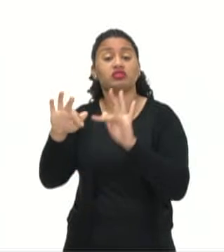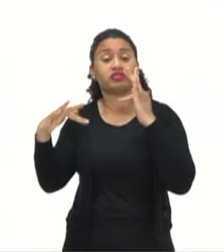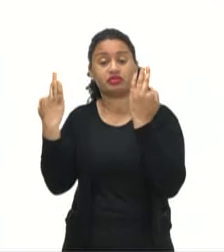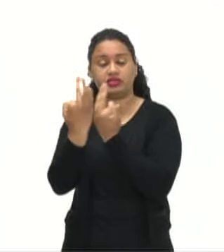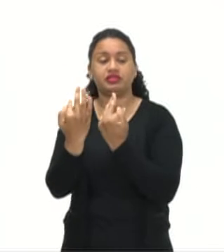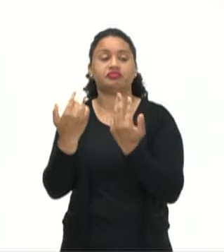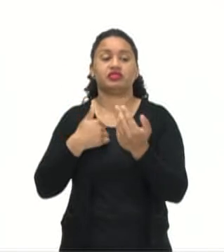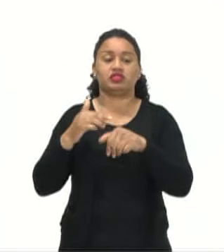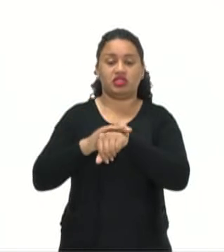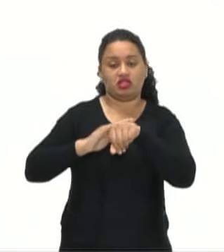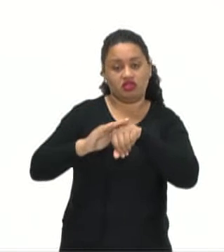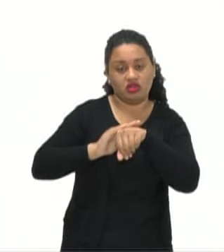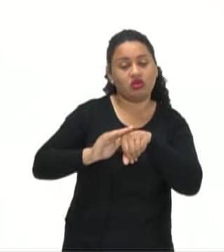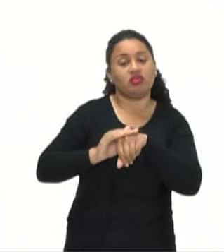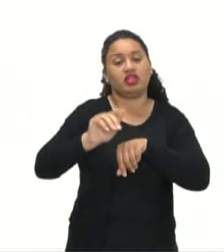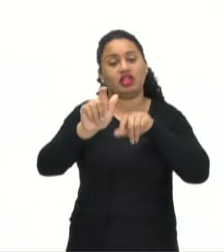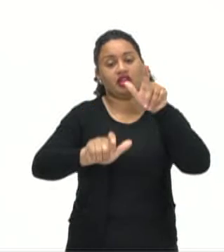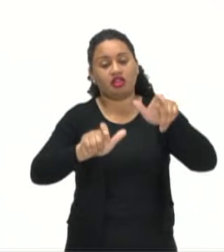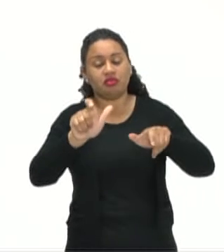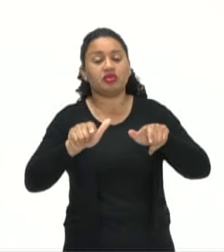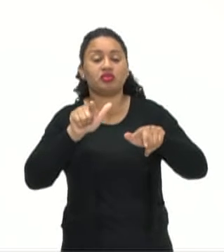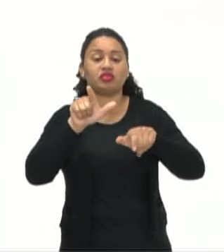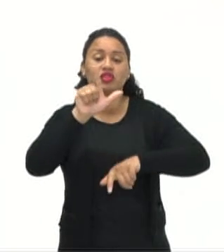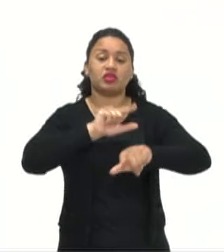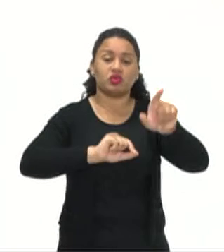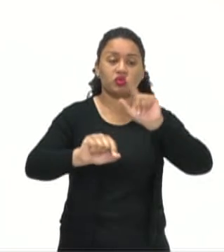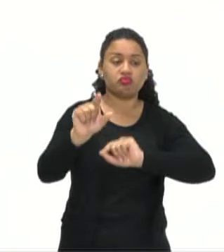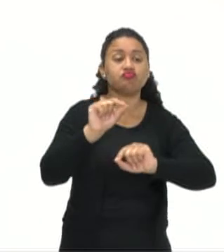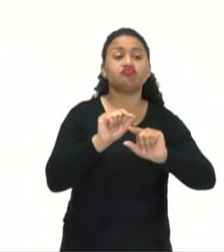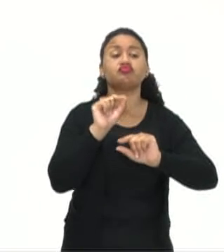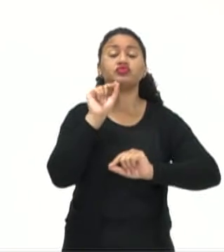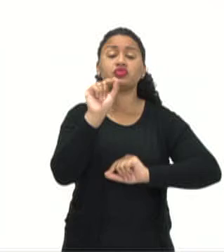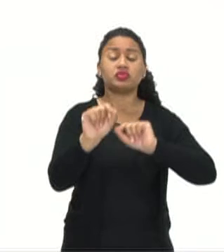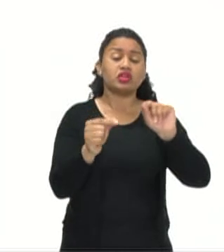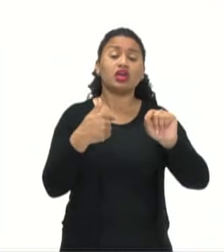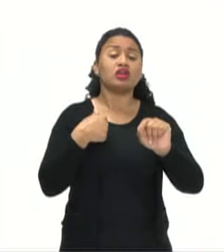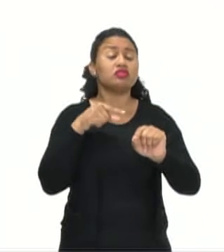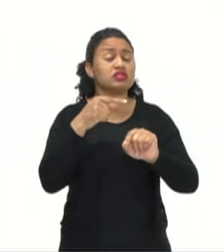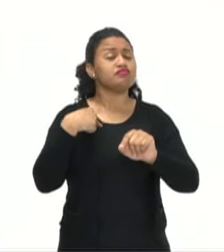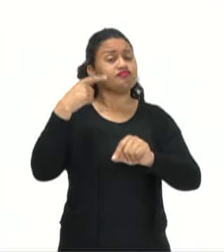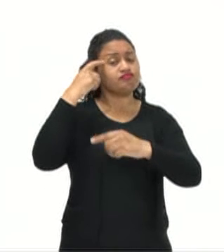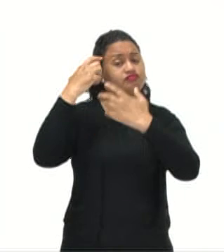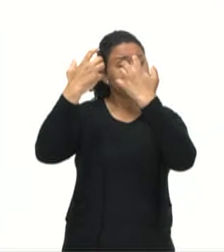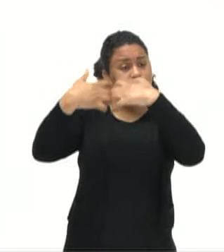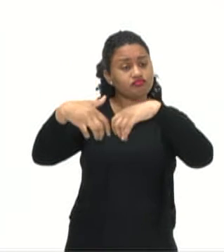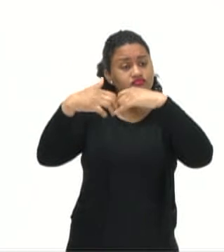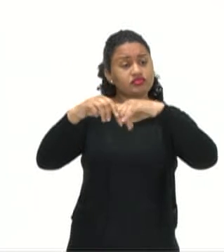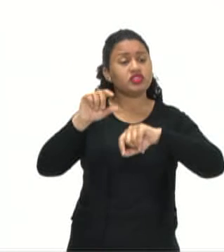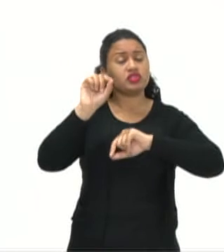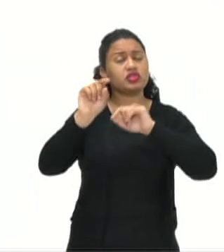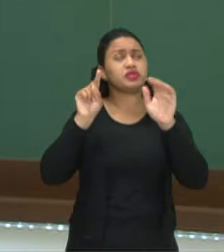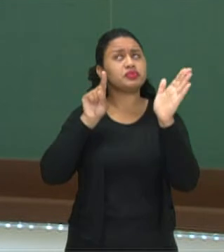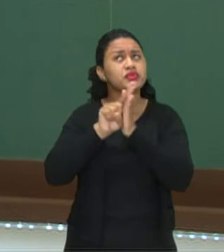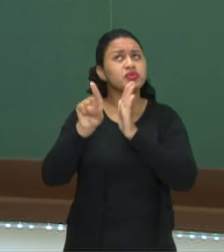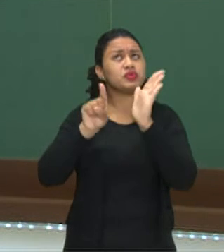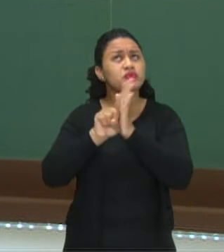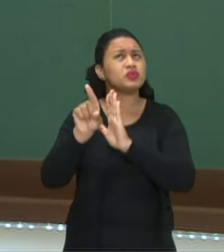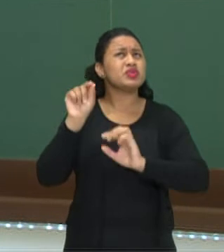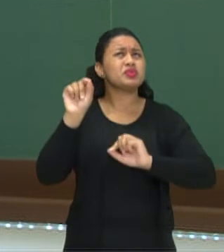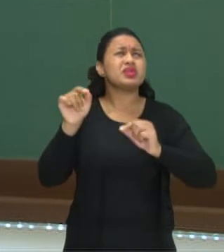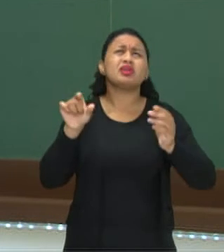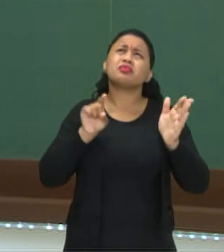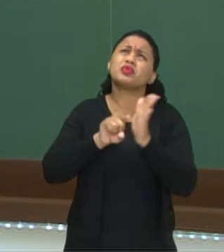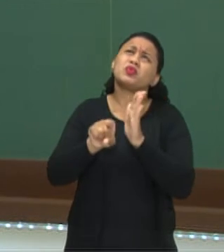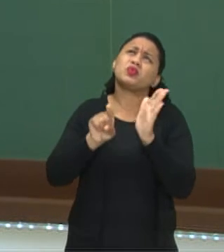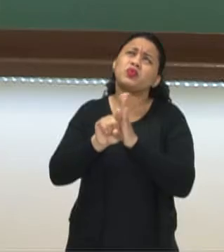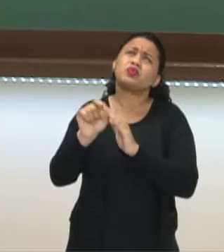Então, você vai conversar com essa pessoa que você escolheu e você vai pensar nas perguntas que você poderia